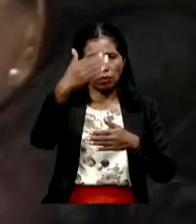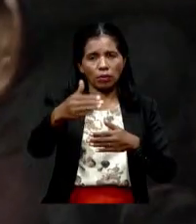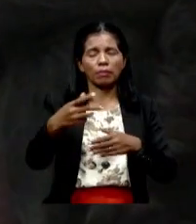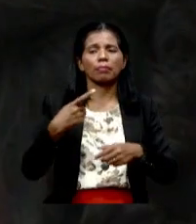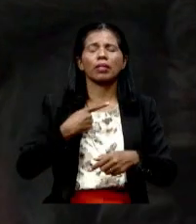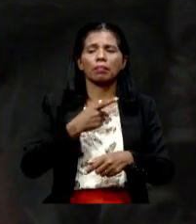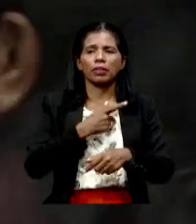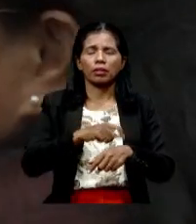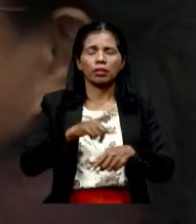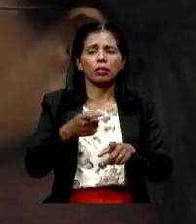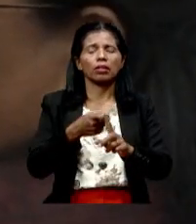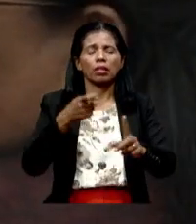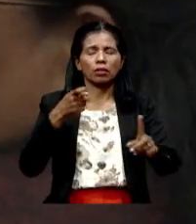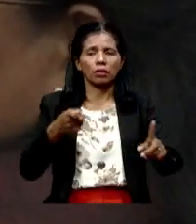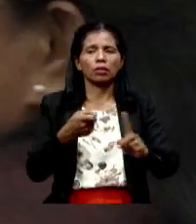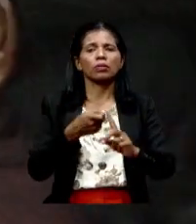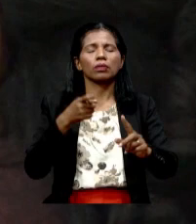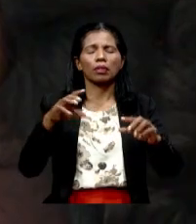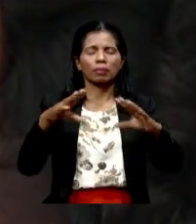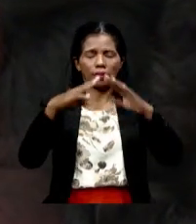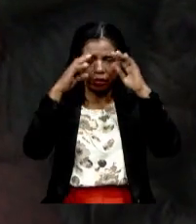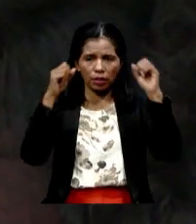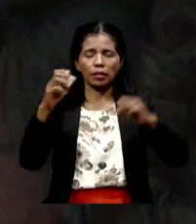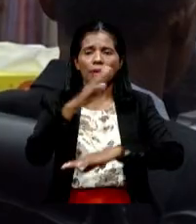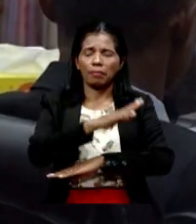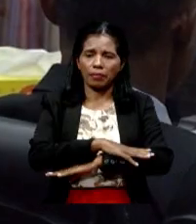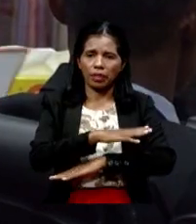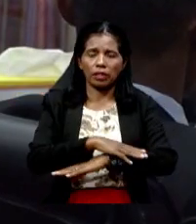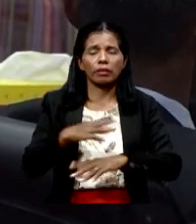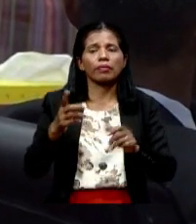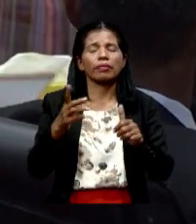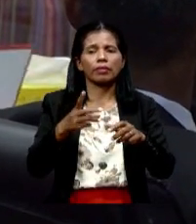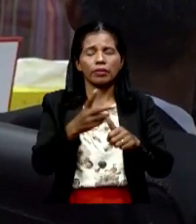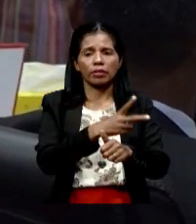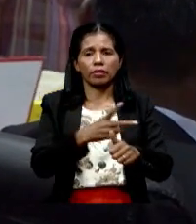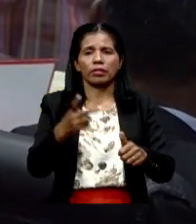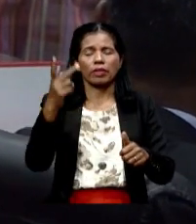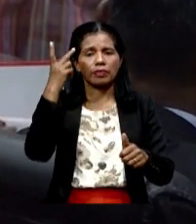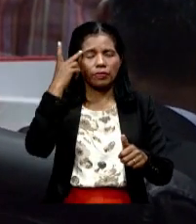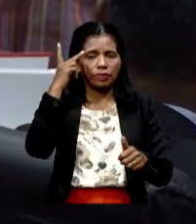se rile composição mesa, ba posição vice-presidente Parlamento Nacional,